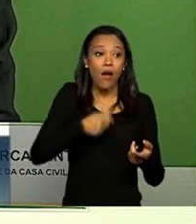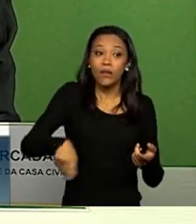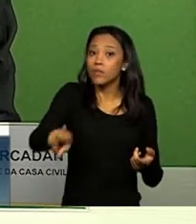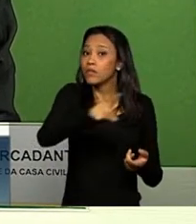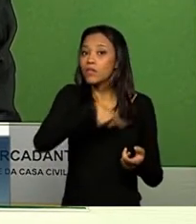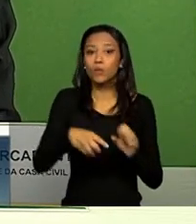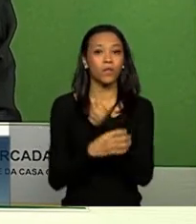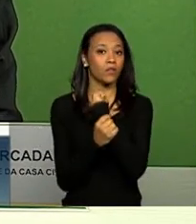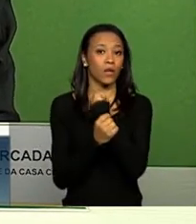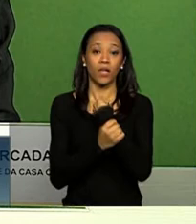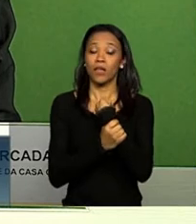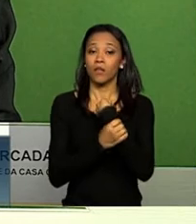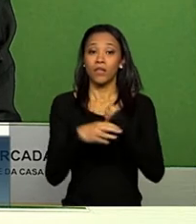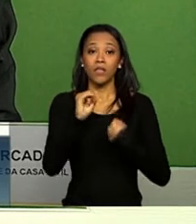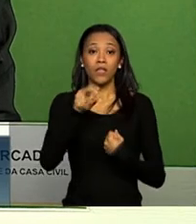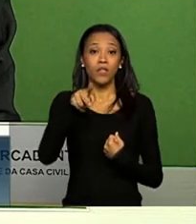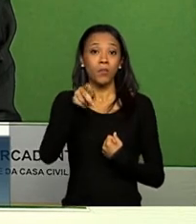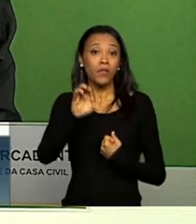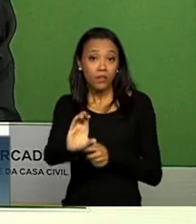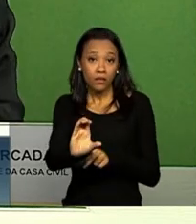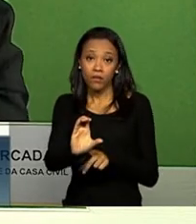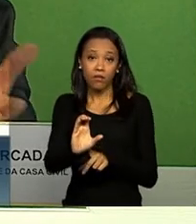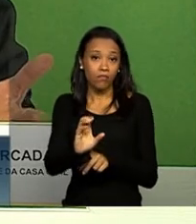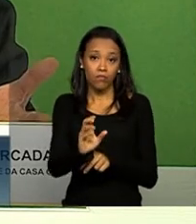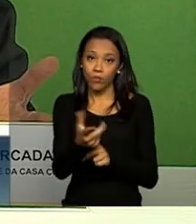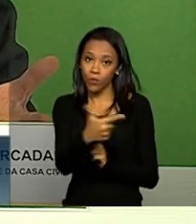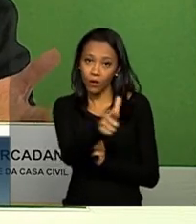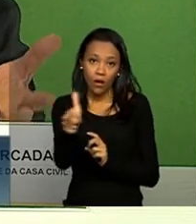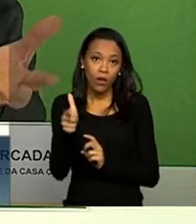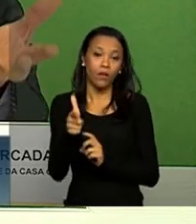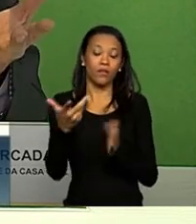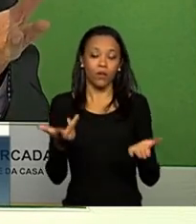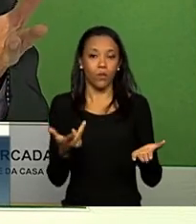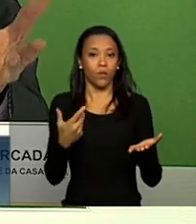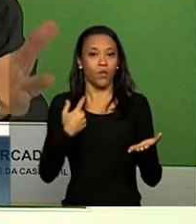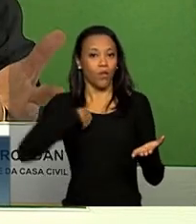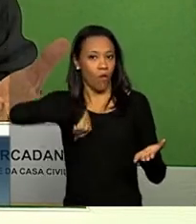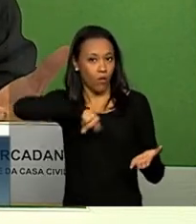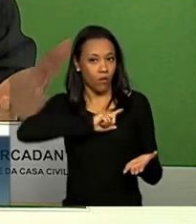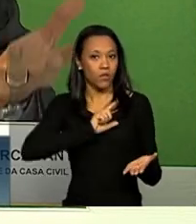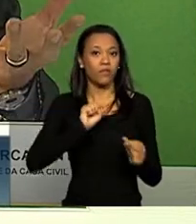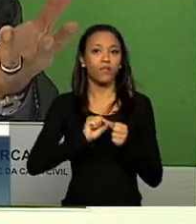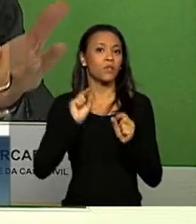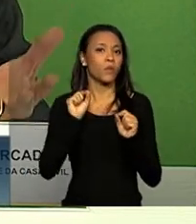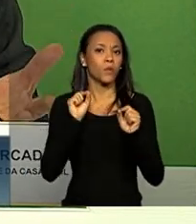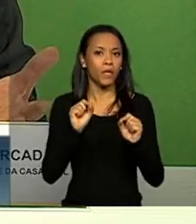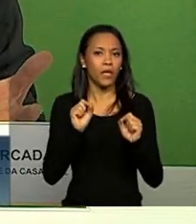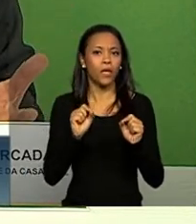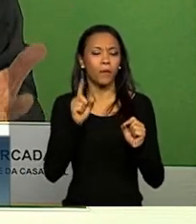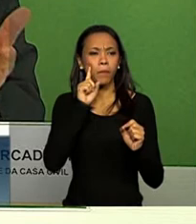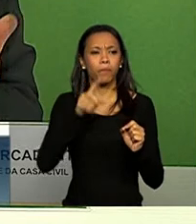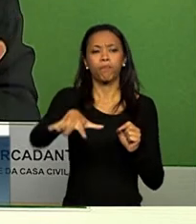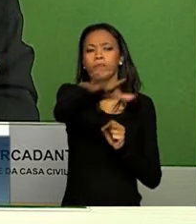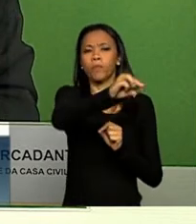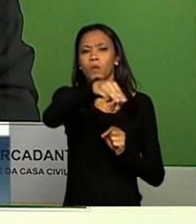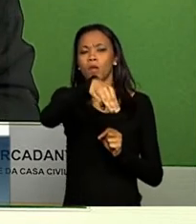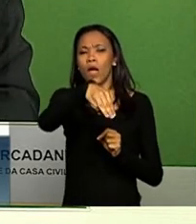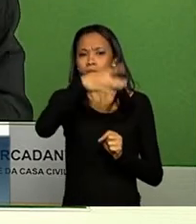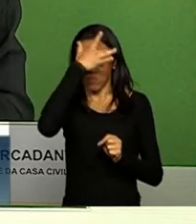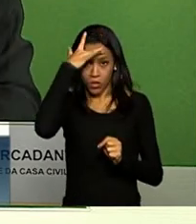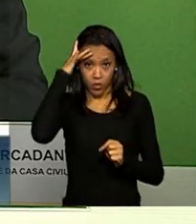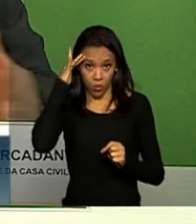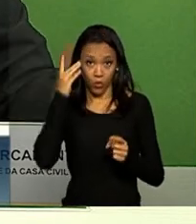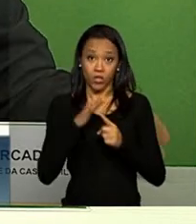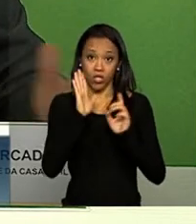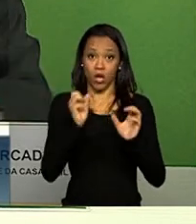pleno, cheio, para todos os demais. Então, você está puxando a base do mercado de trabalho dos aposentados e